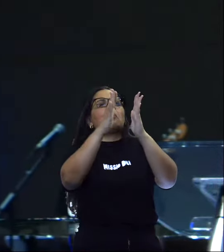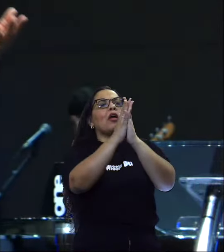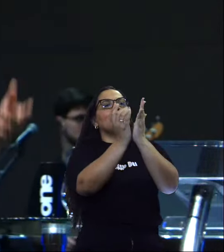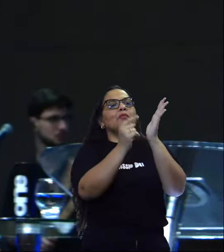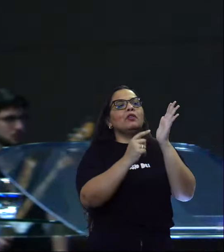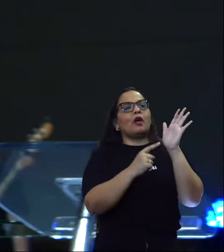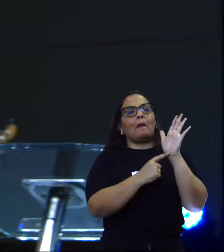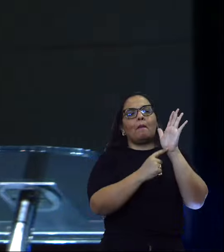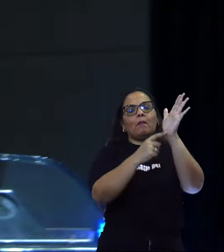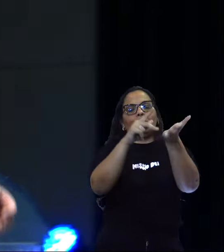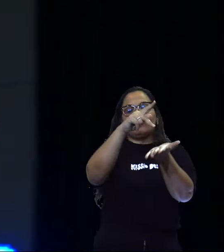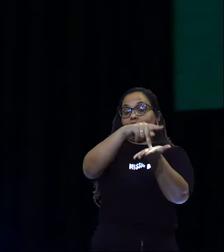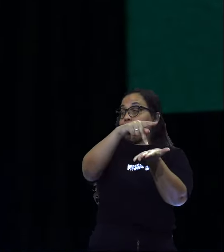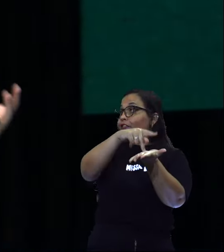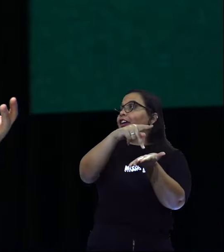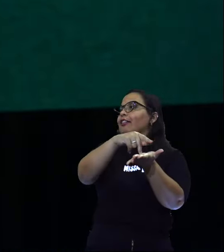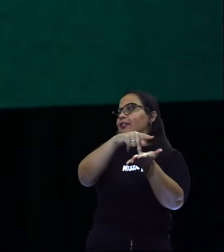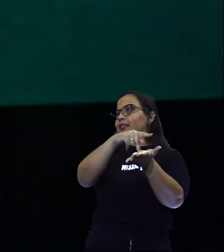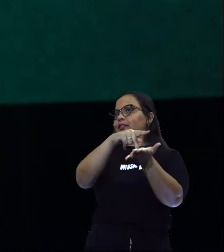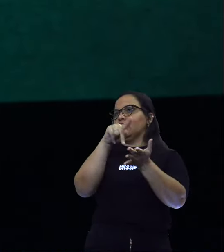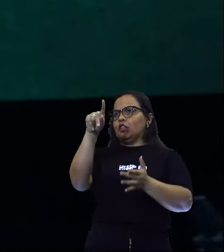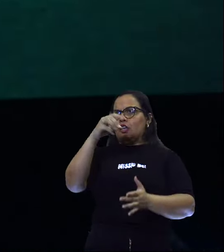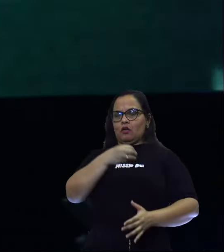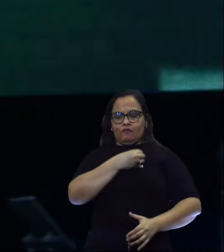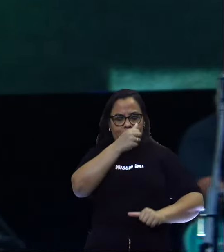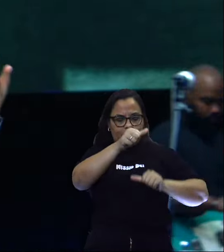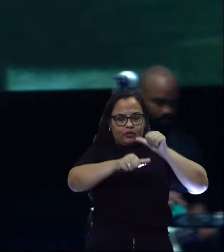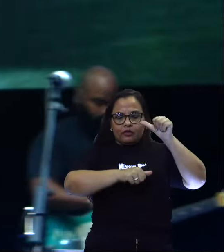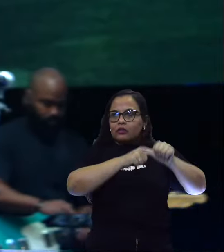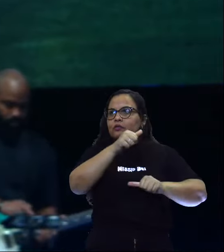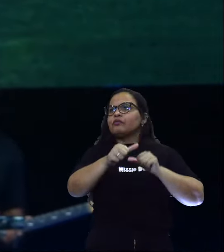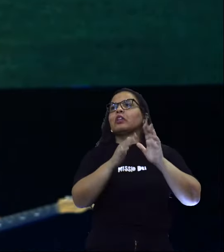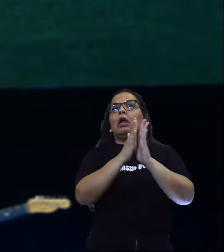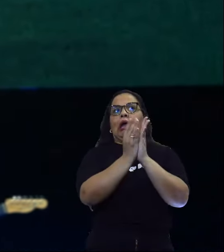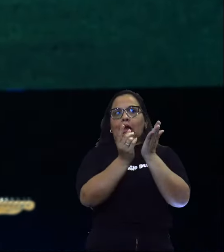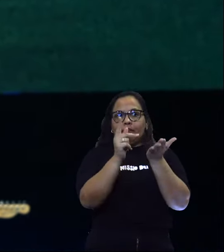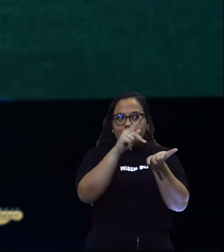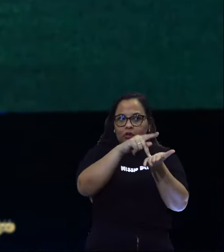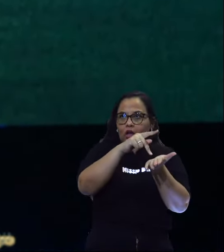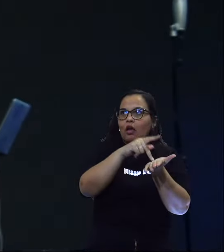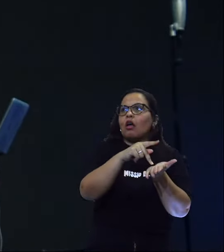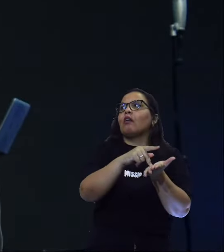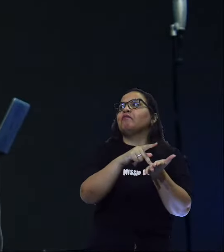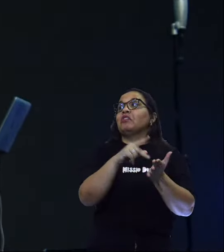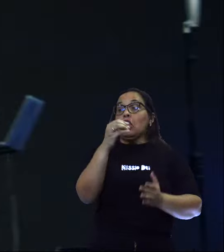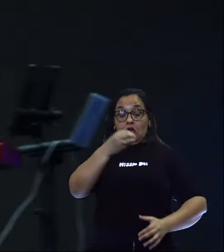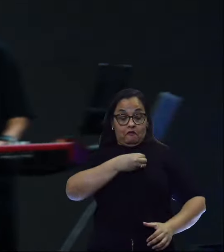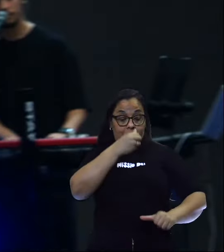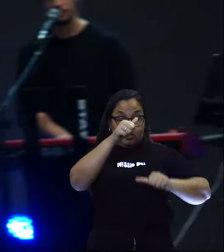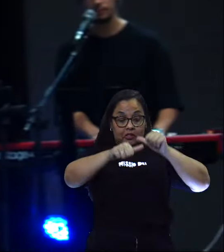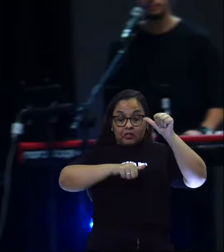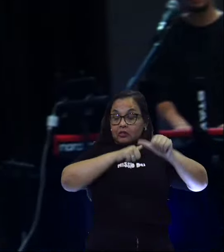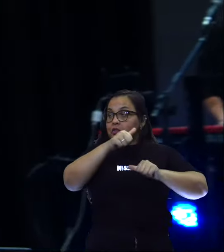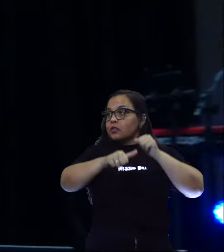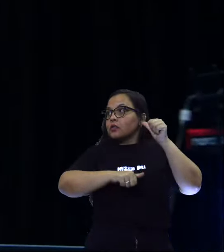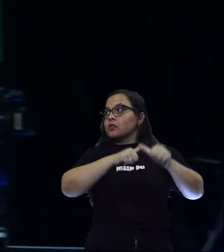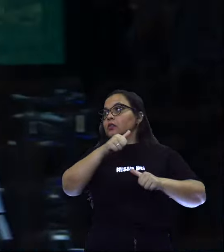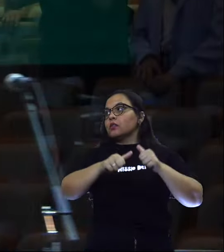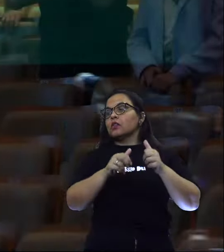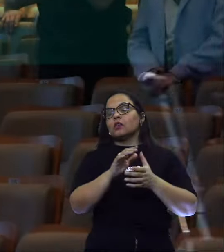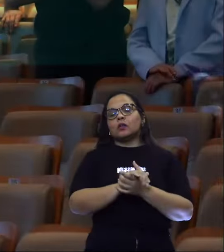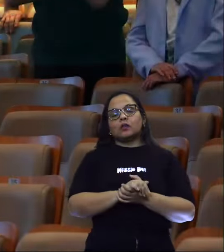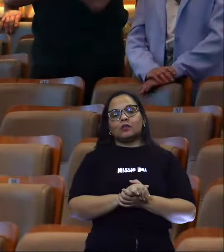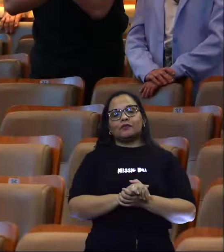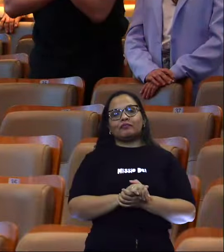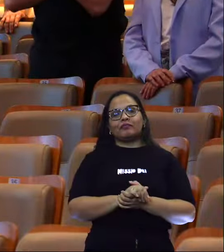sermão como eu preparei hoje aqui para você, ele começa a revelar dessa maneira, a palavra é viva, ela é prática, ela transforma. E hoje, talvez ouvindo essa